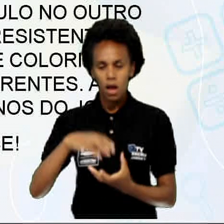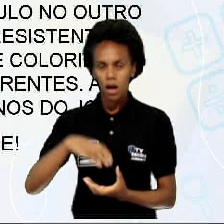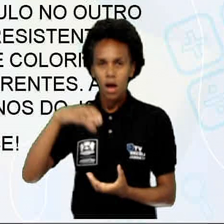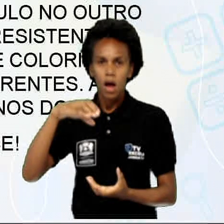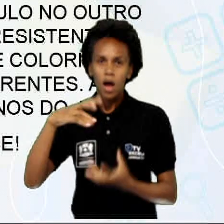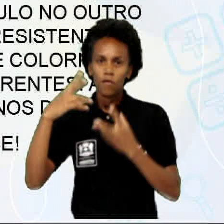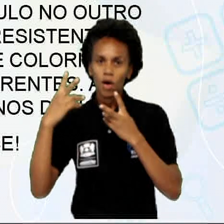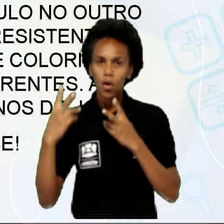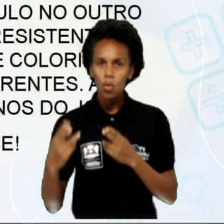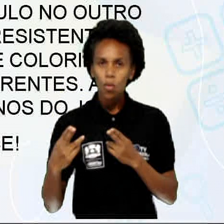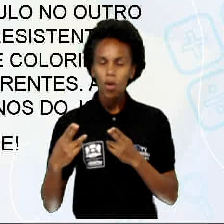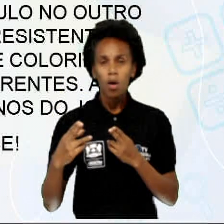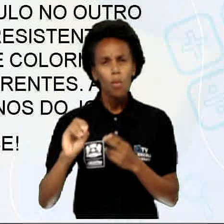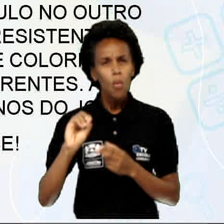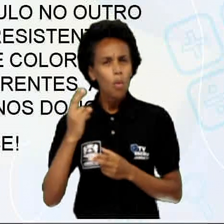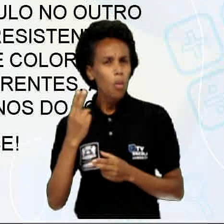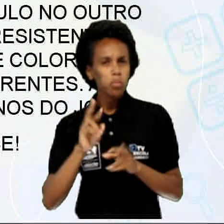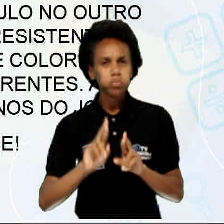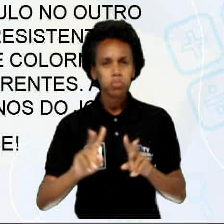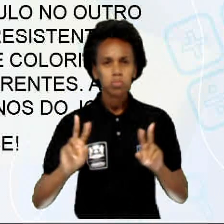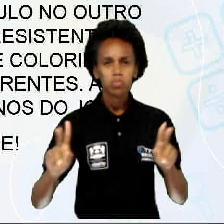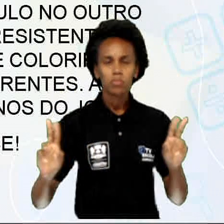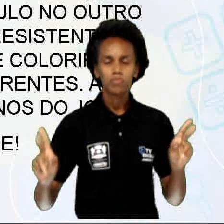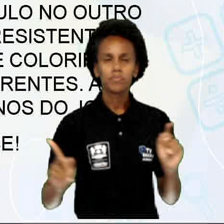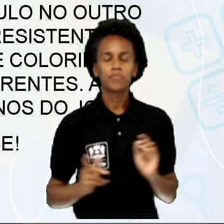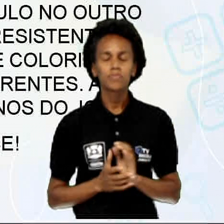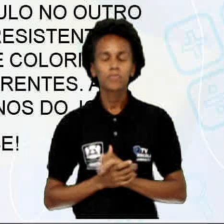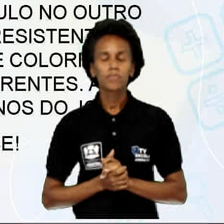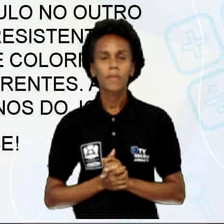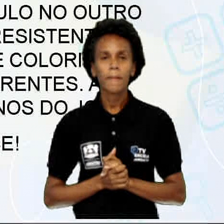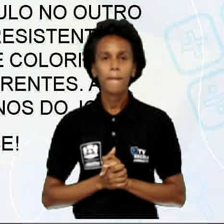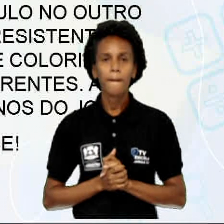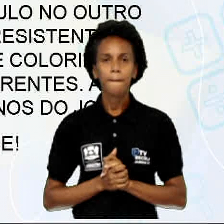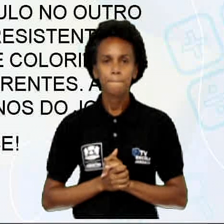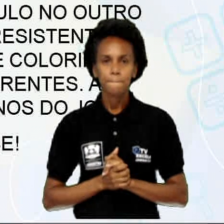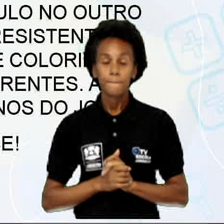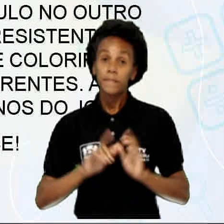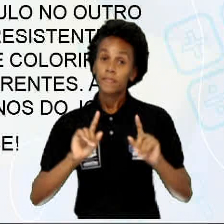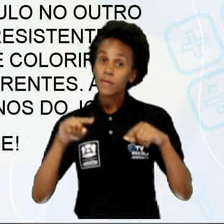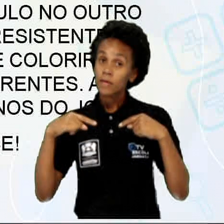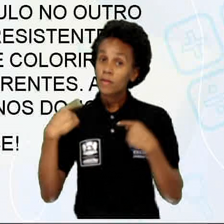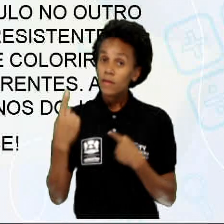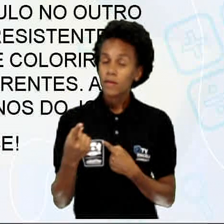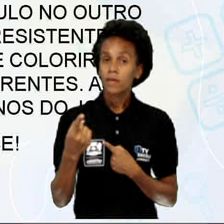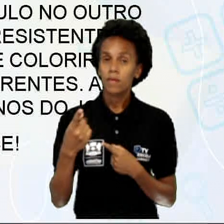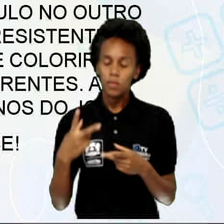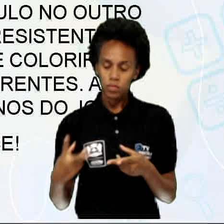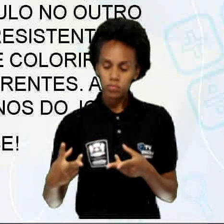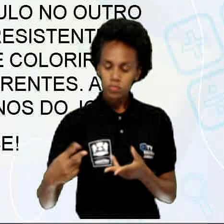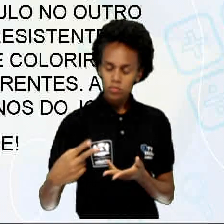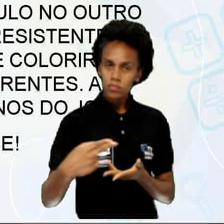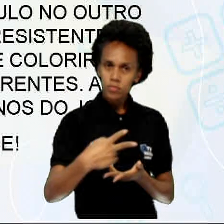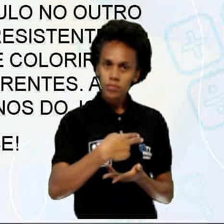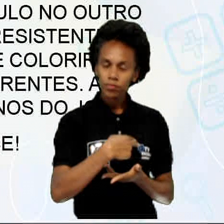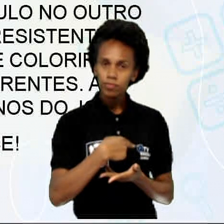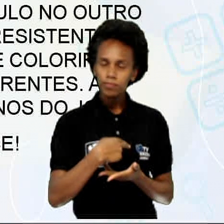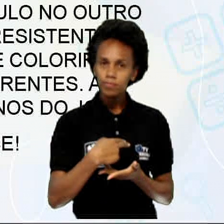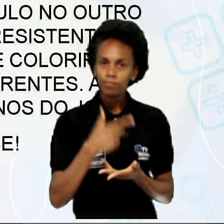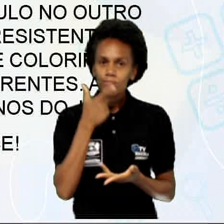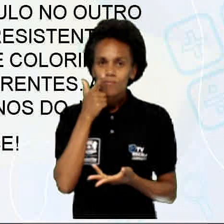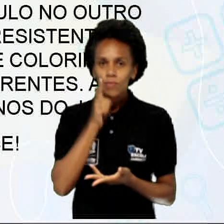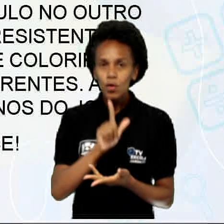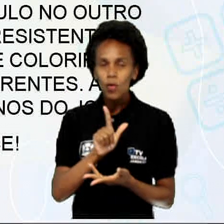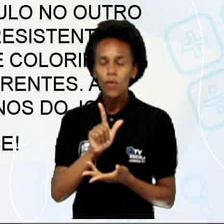tamanhos variados. Então, depois que você recortar e conseguir